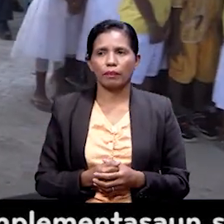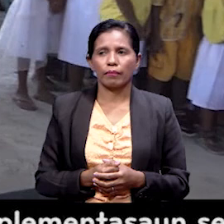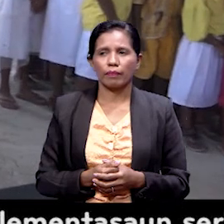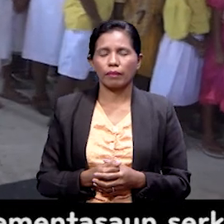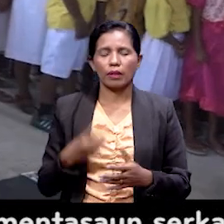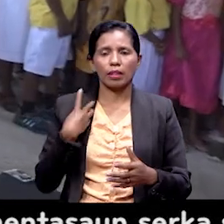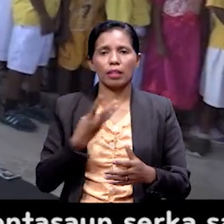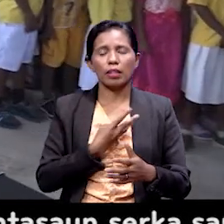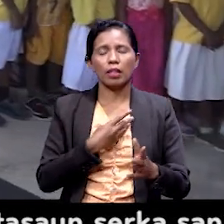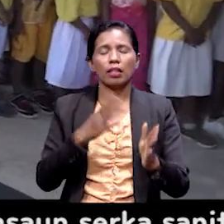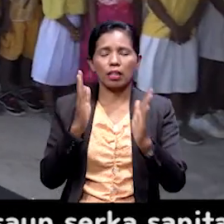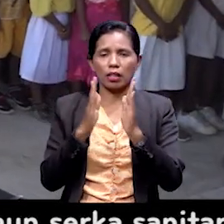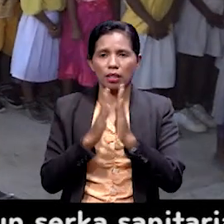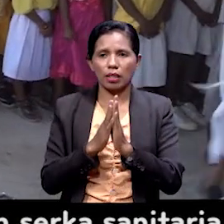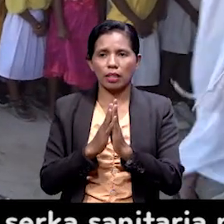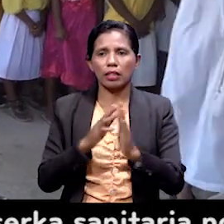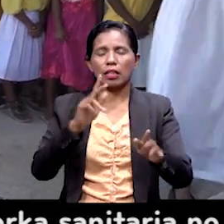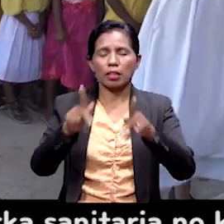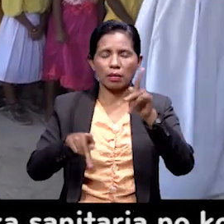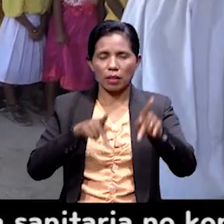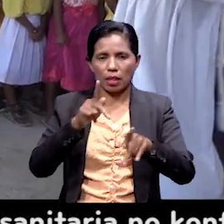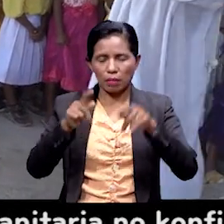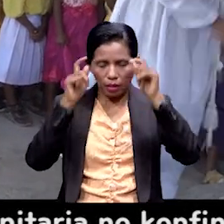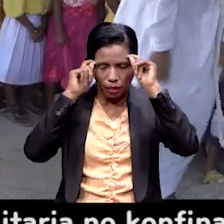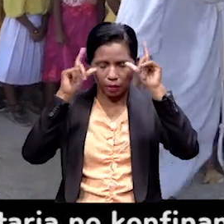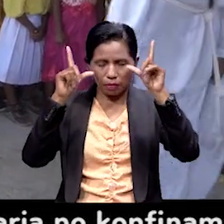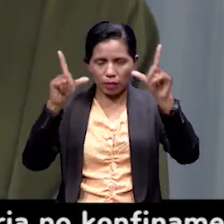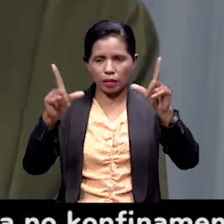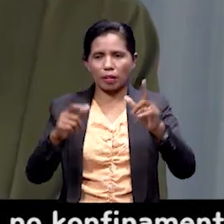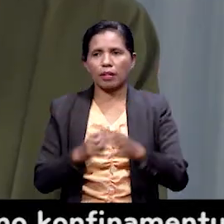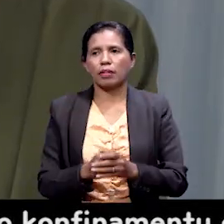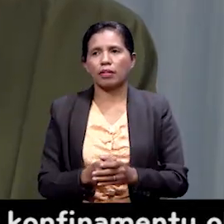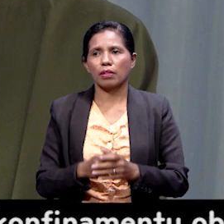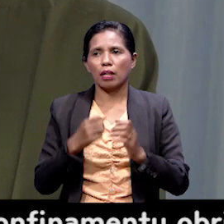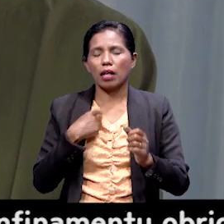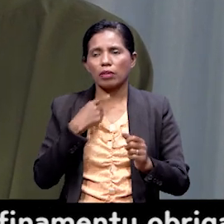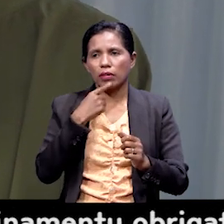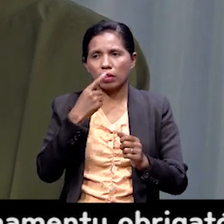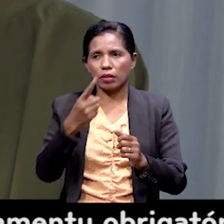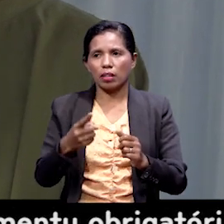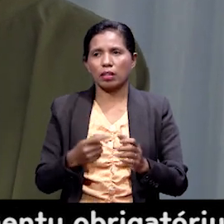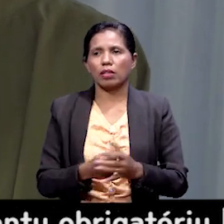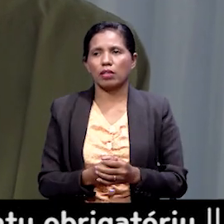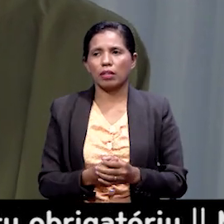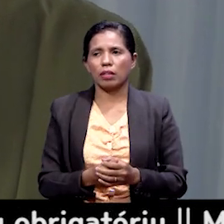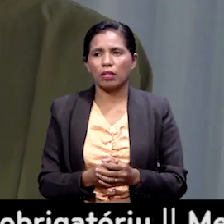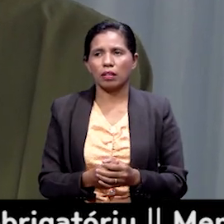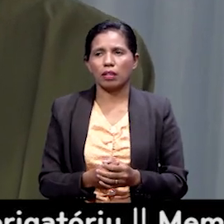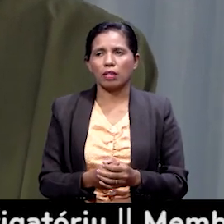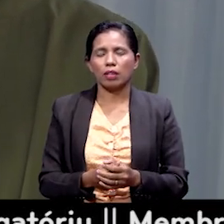oração para o povo de Timor-Leste e o seu desejo, sua vontade